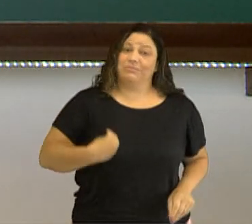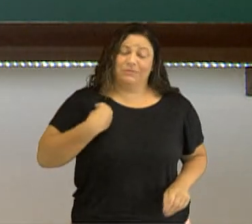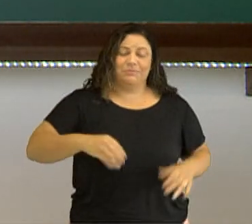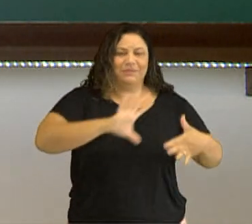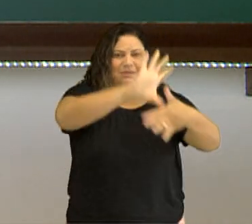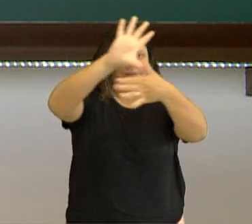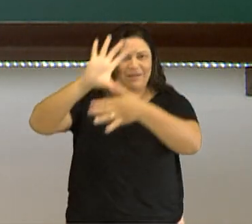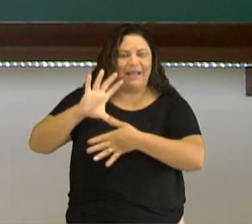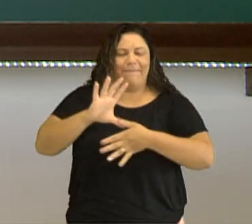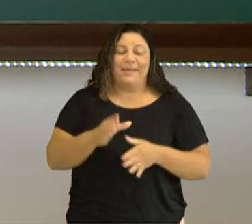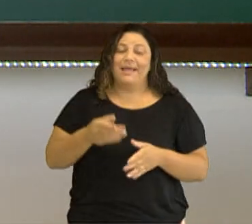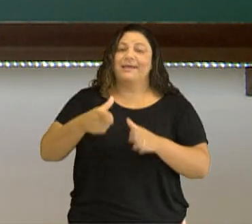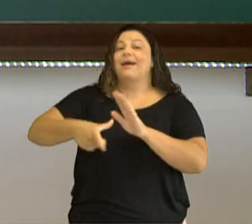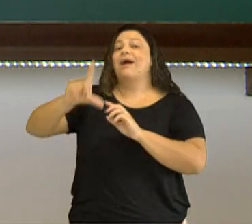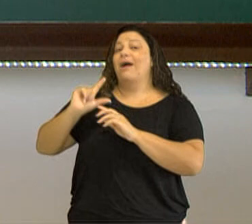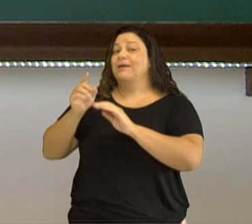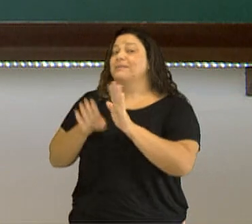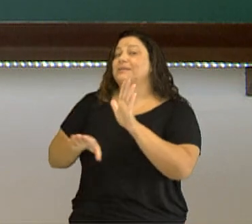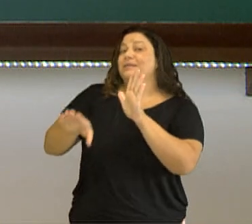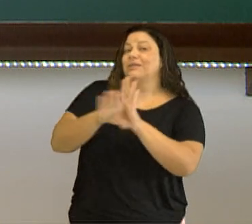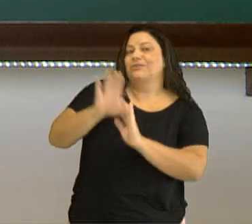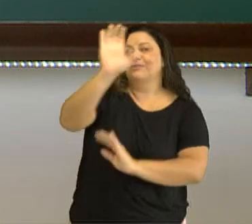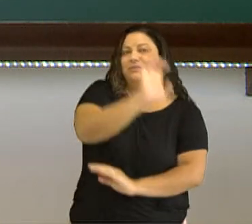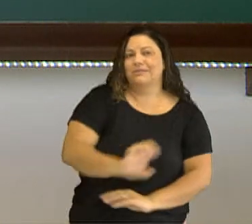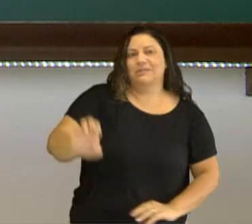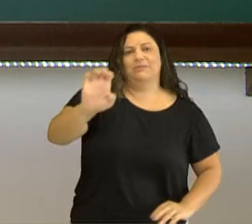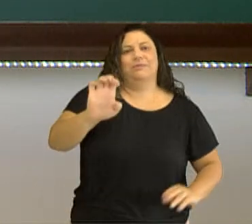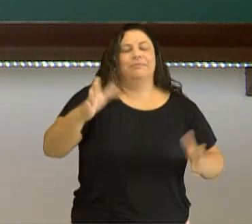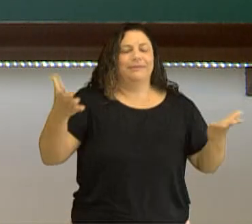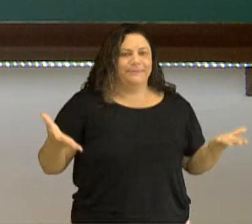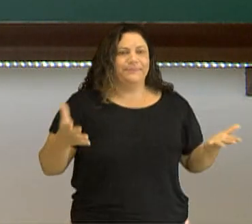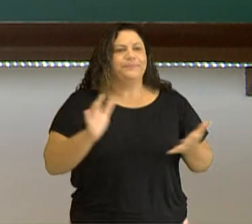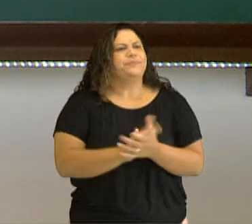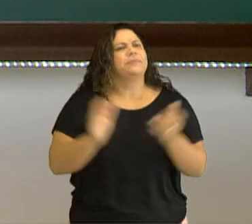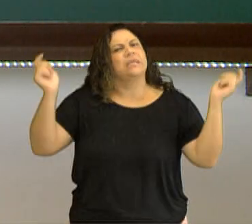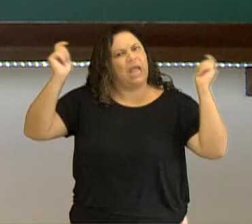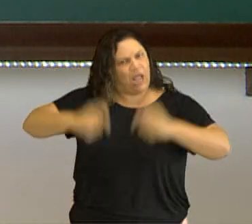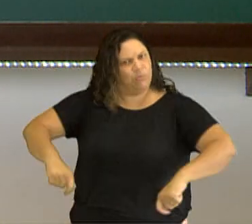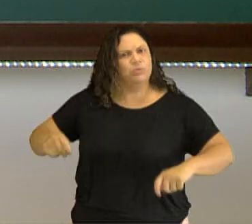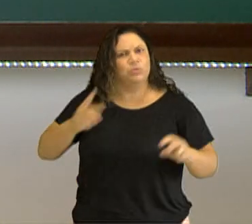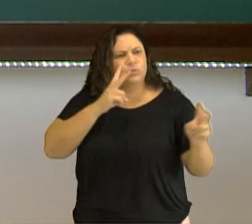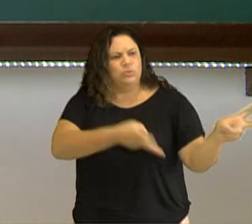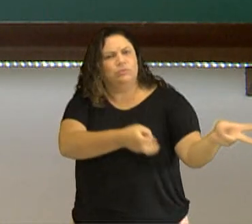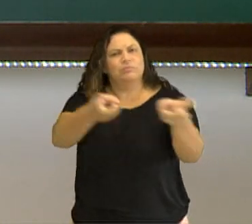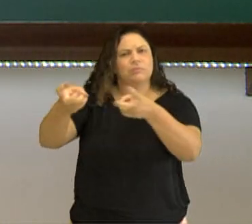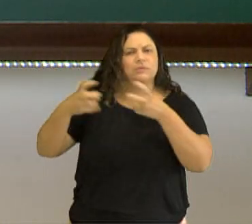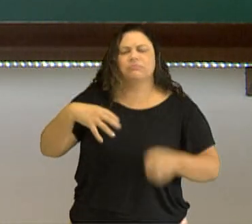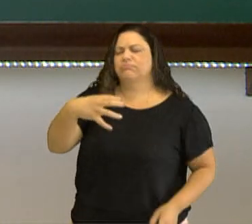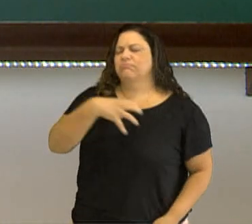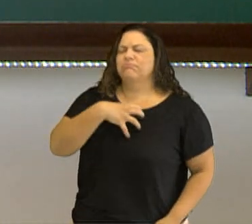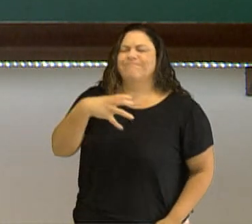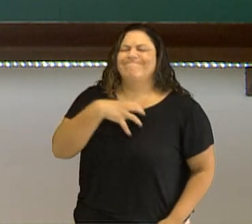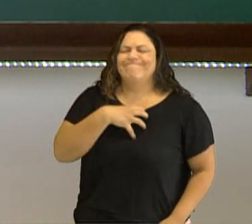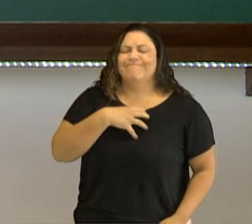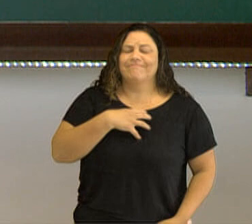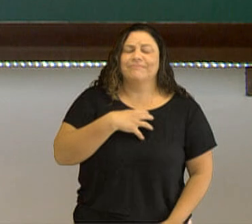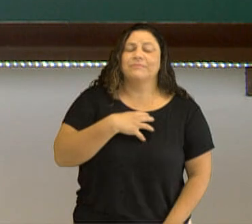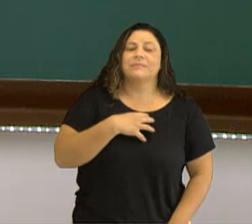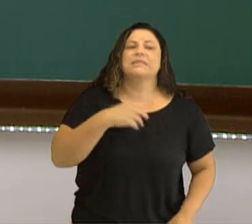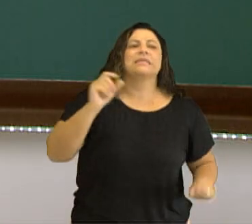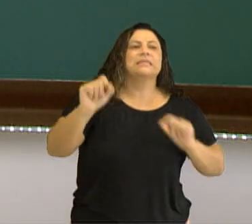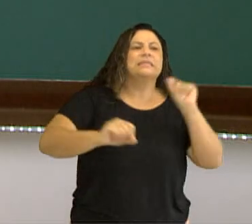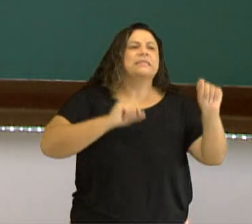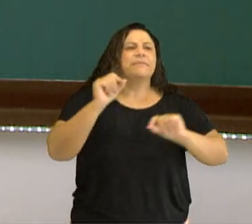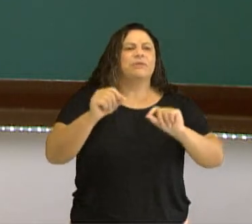América antes da chegada dos europeus. Galera, é possível a gente perceber um sentimento eurocêntrico